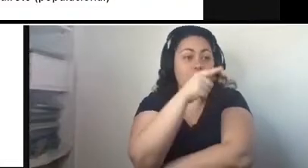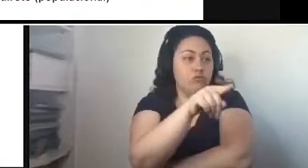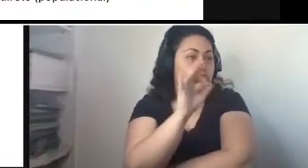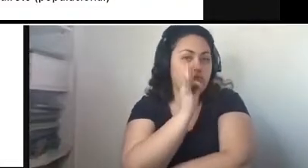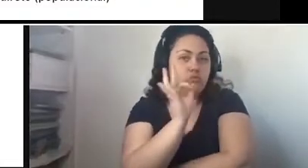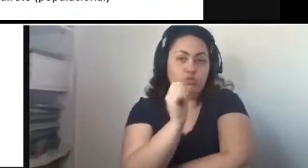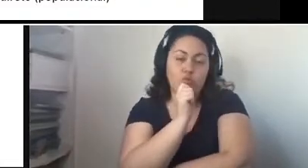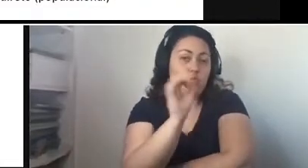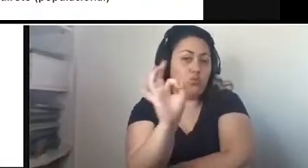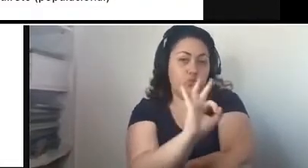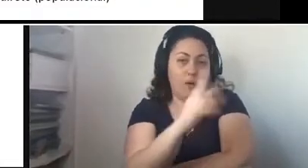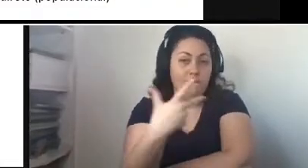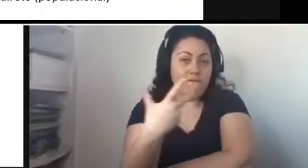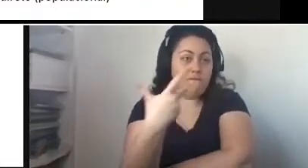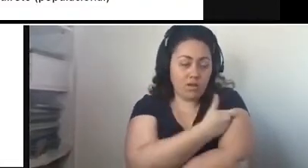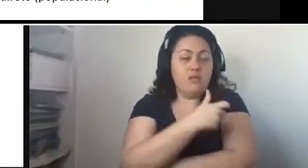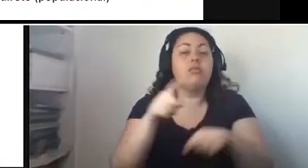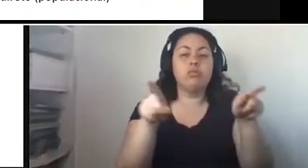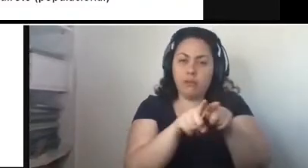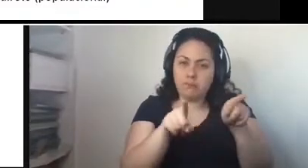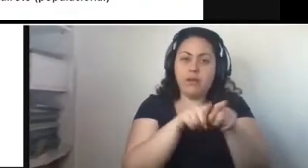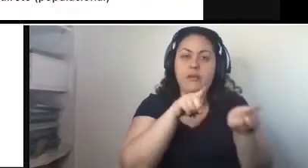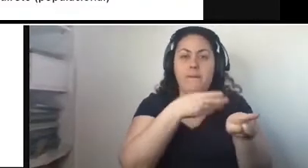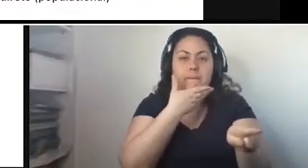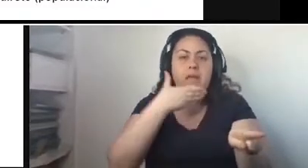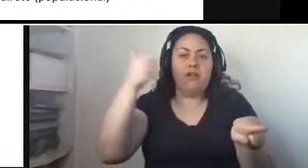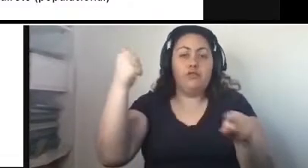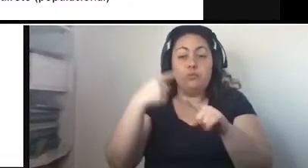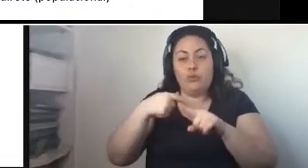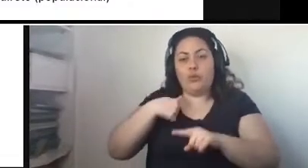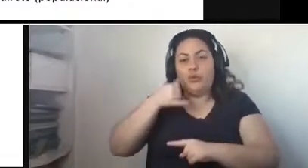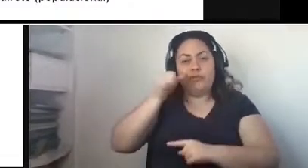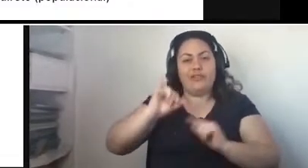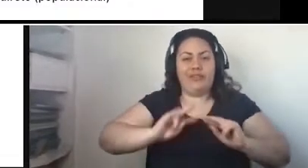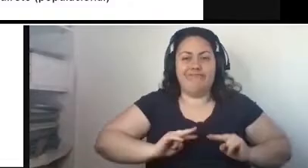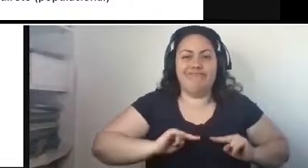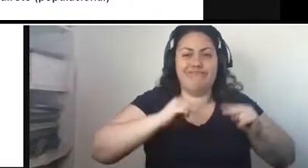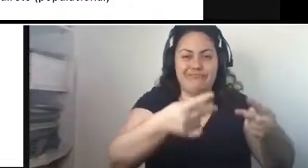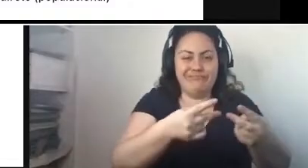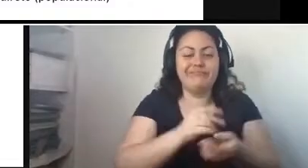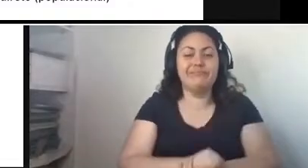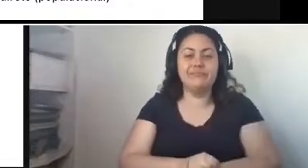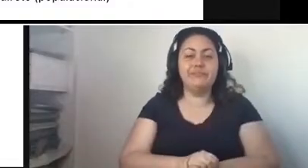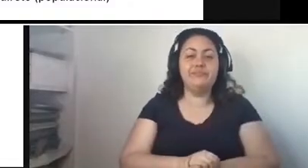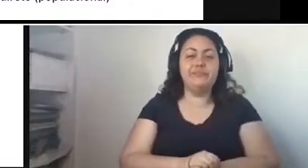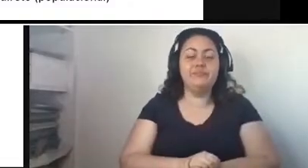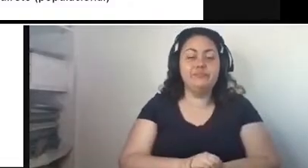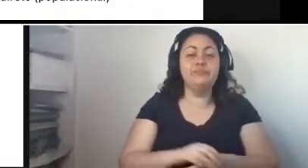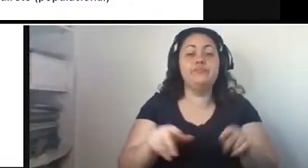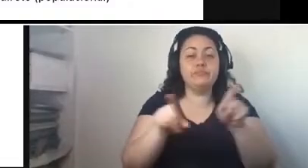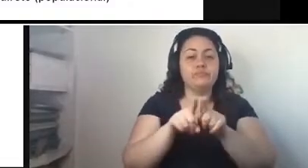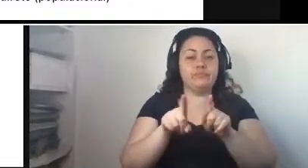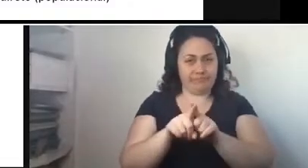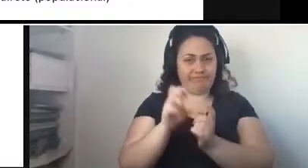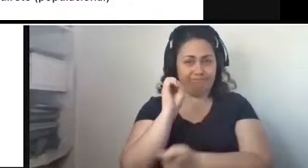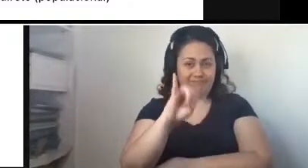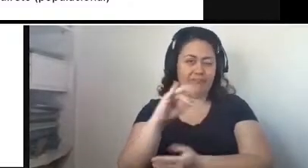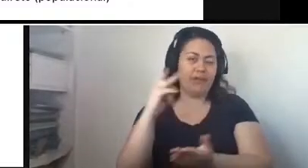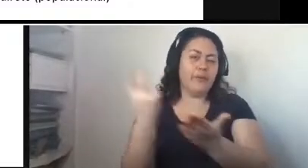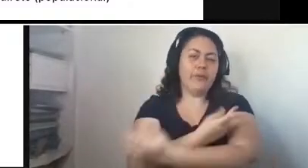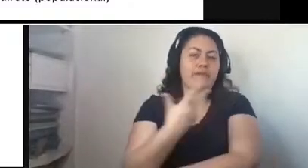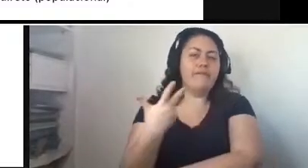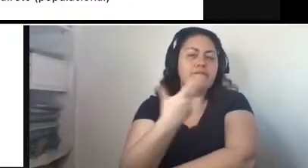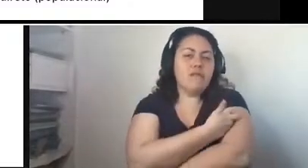E existe a possibilidade, se as vacinas forem ineficazes ou pouco eficazes em reduzir